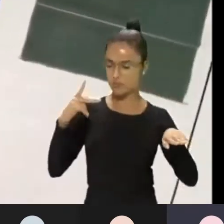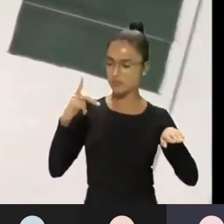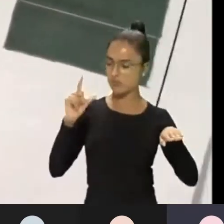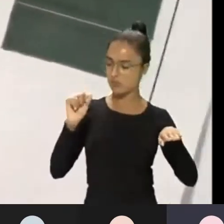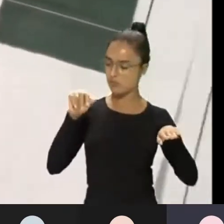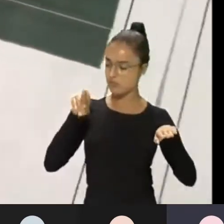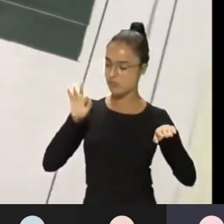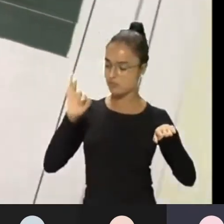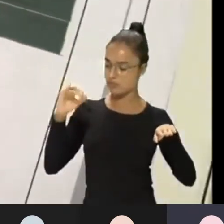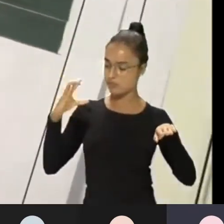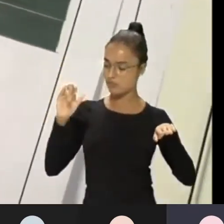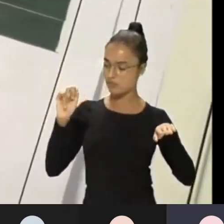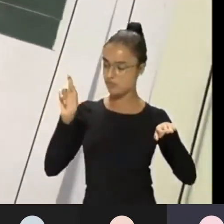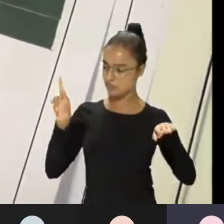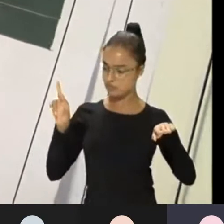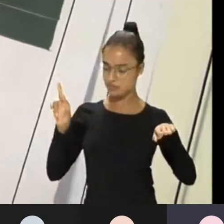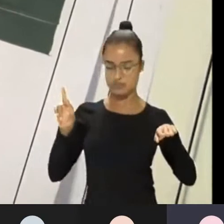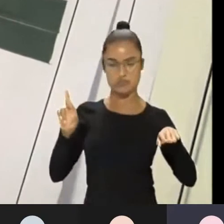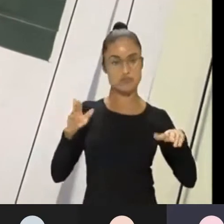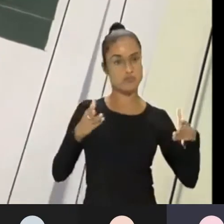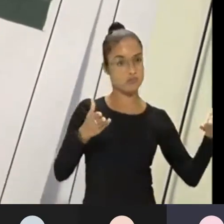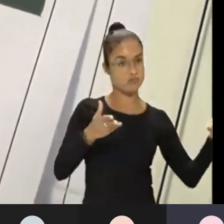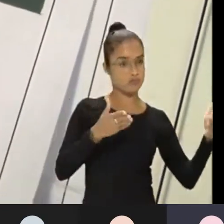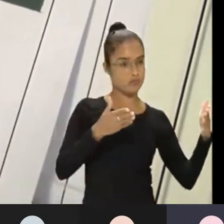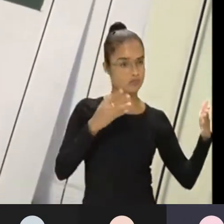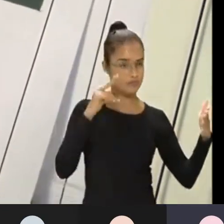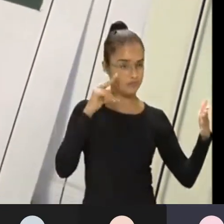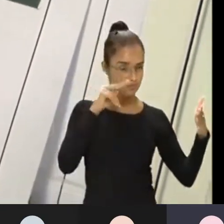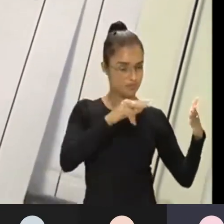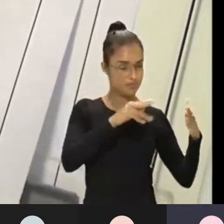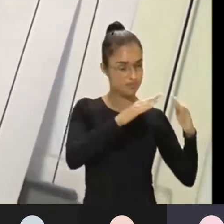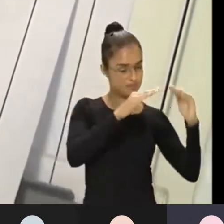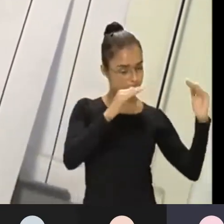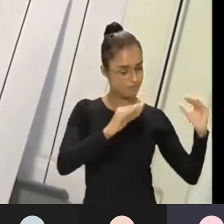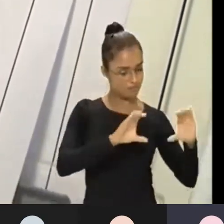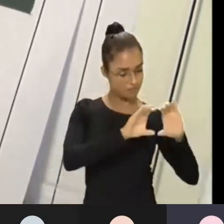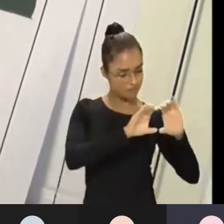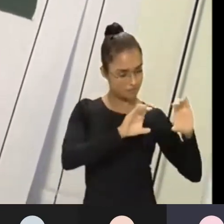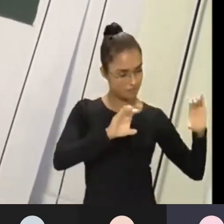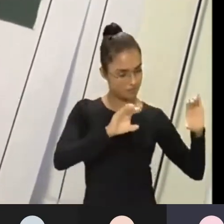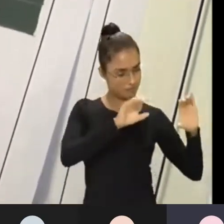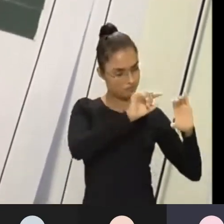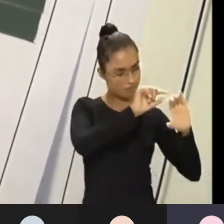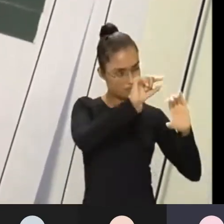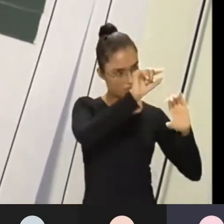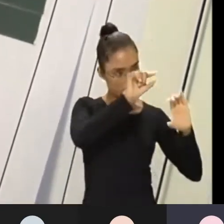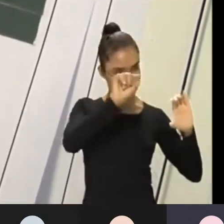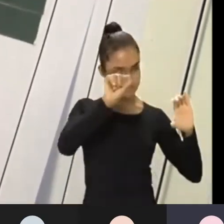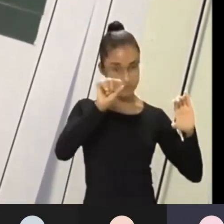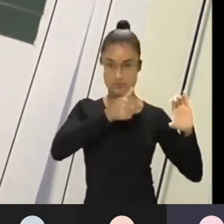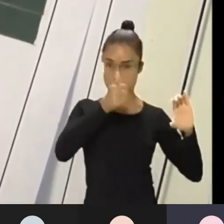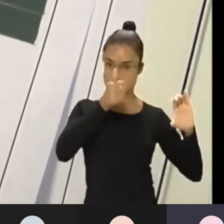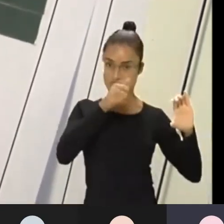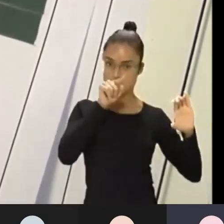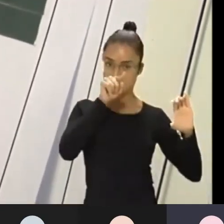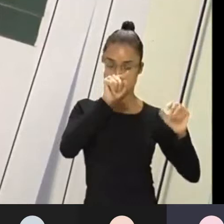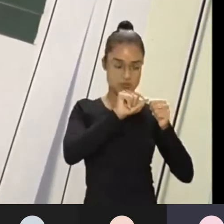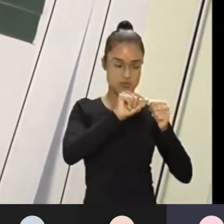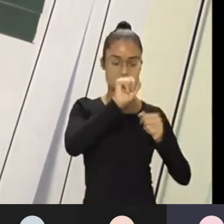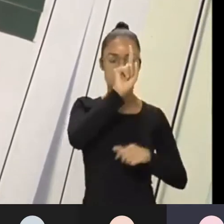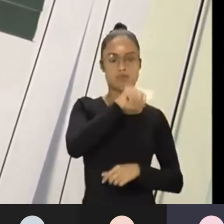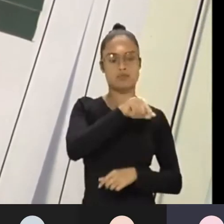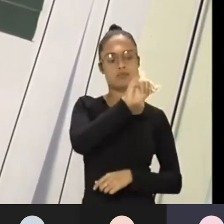agora a isometria. Eu tenho que entender como que o observador está enxergando a vista frontal, as vistas